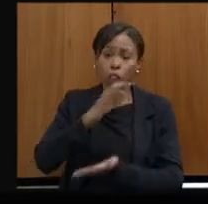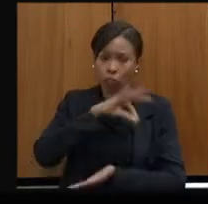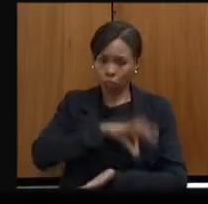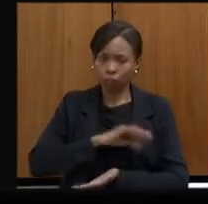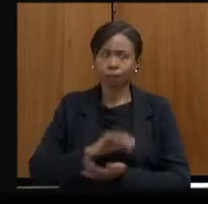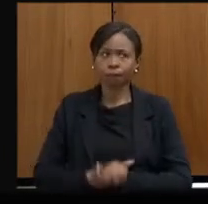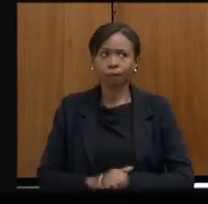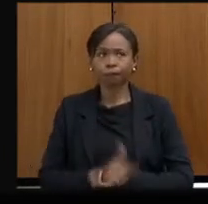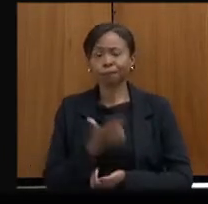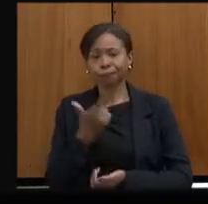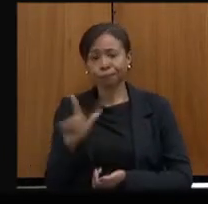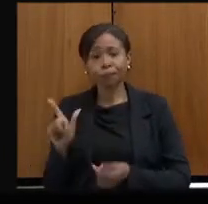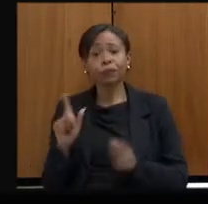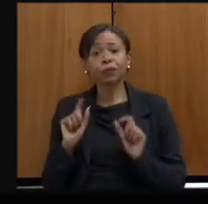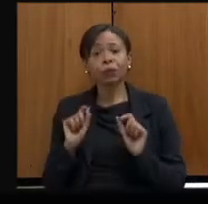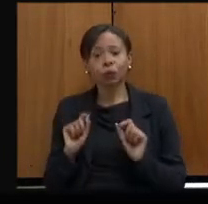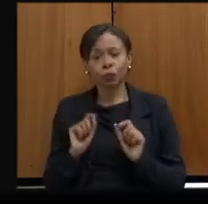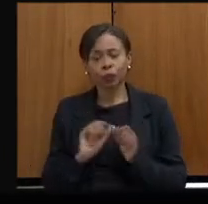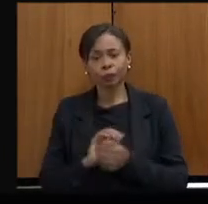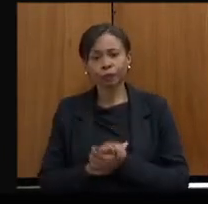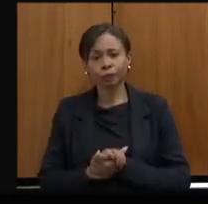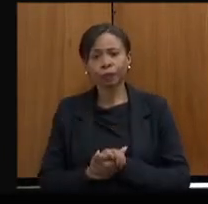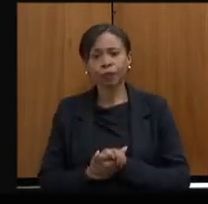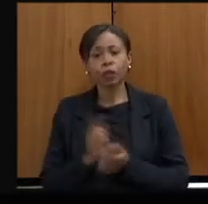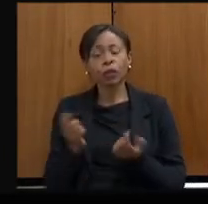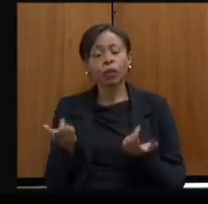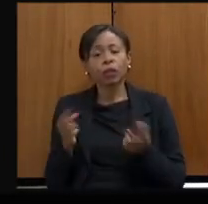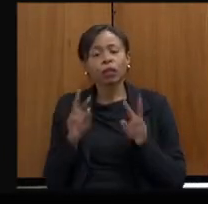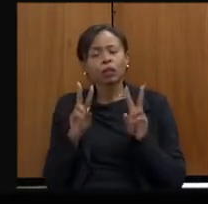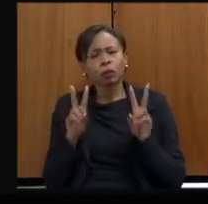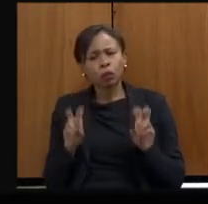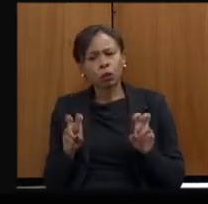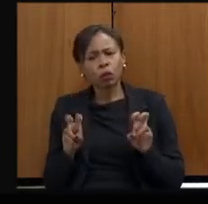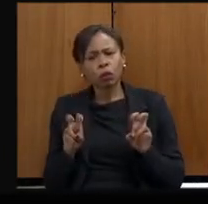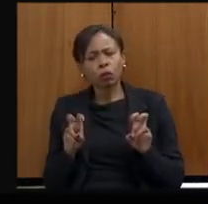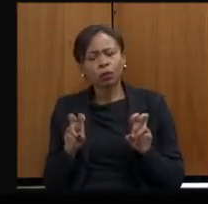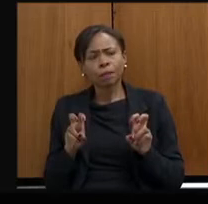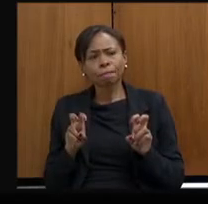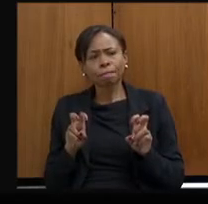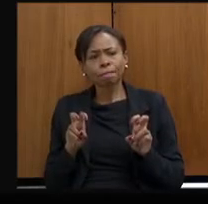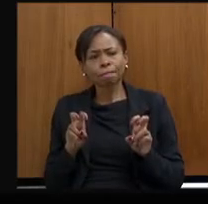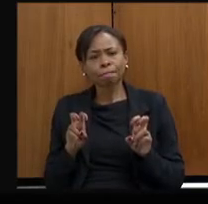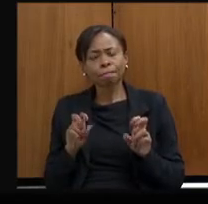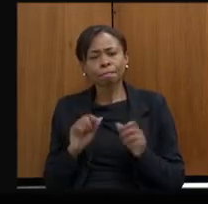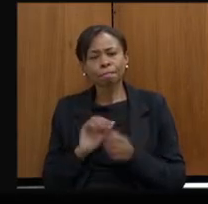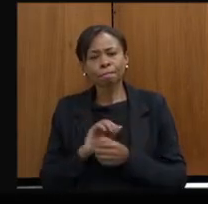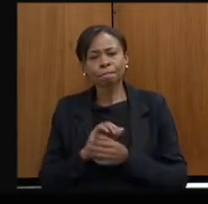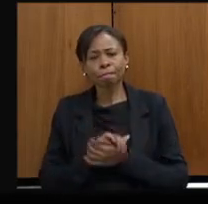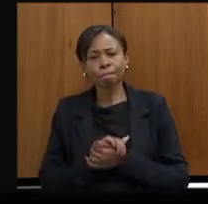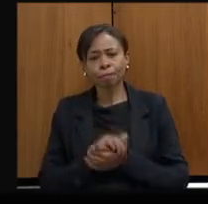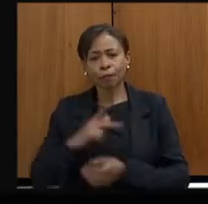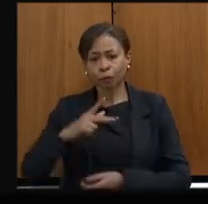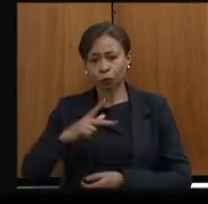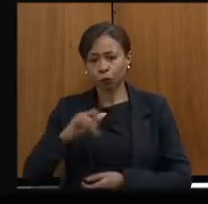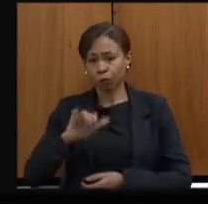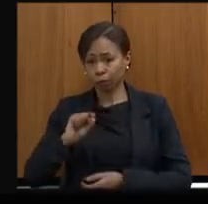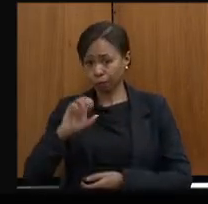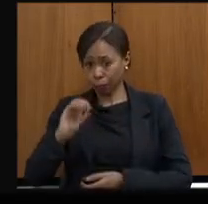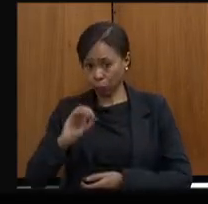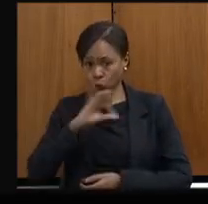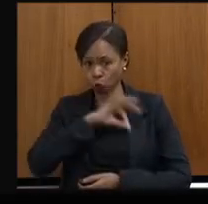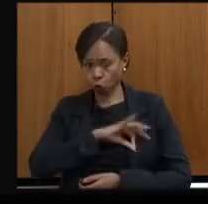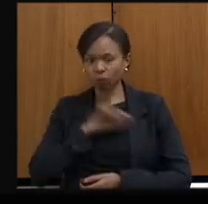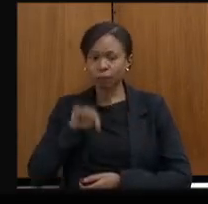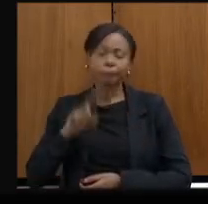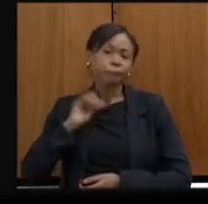outra questão diz respeito à própria questão do piso mineiro. Eu, sinceramente,